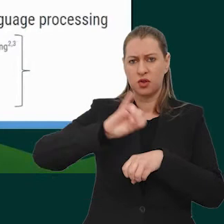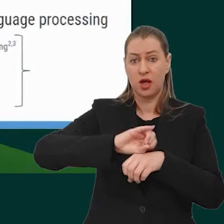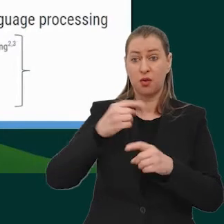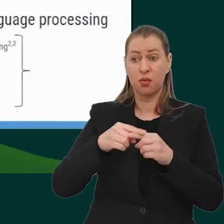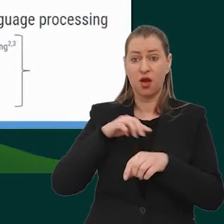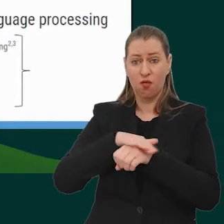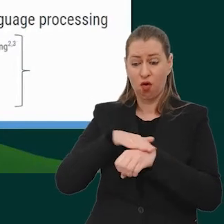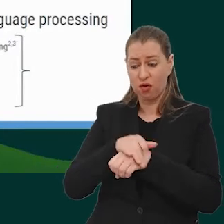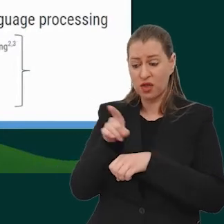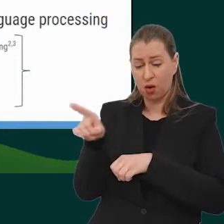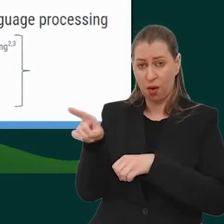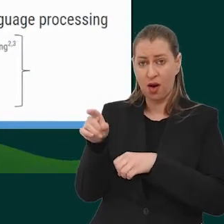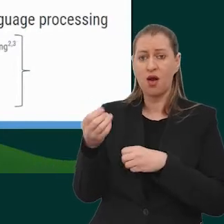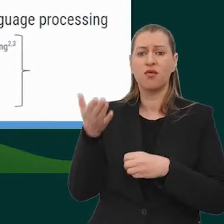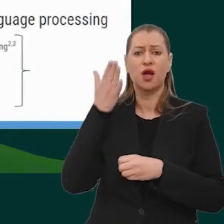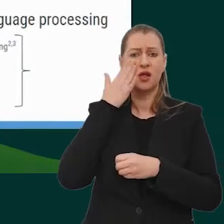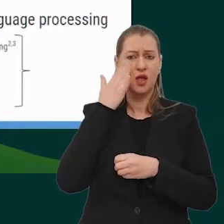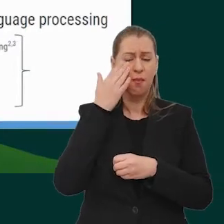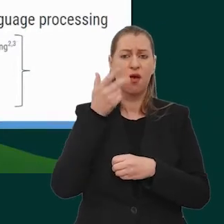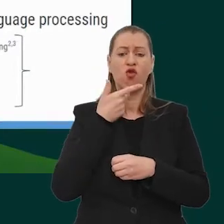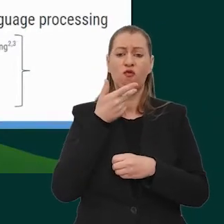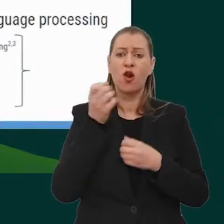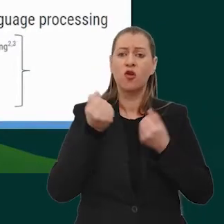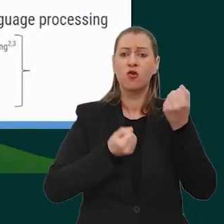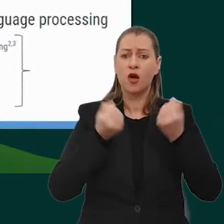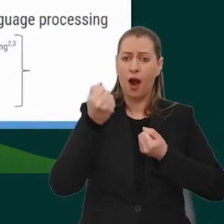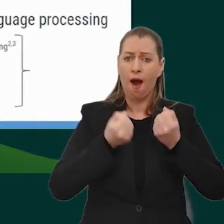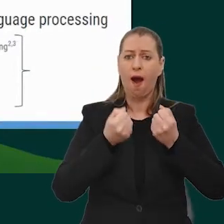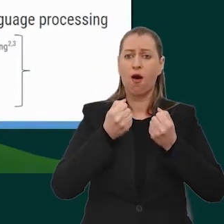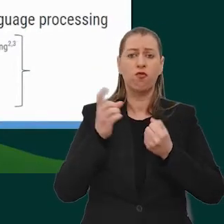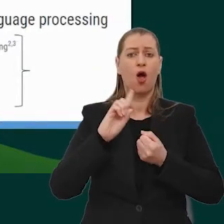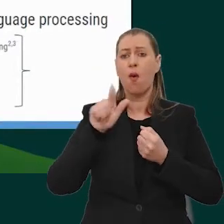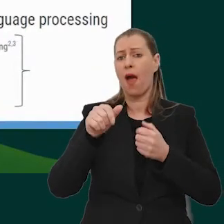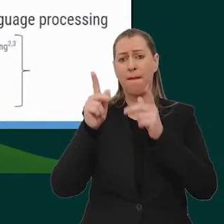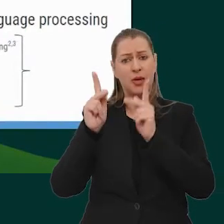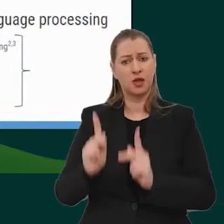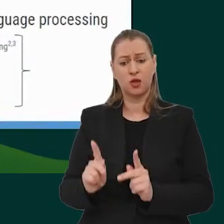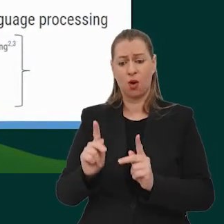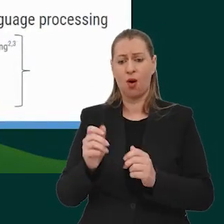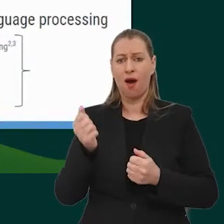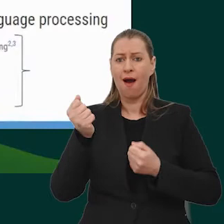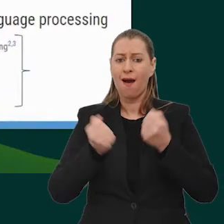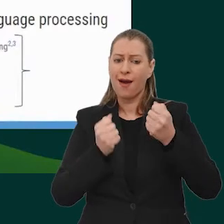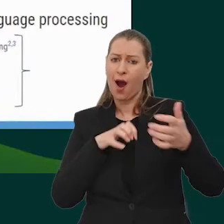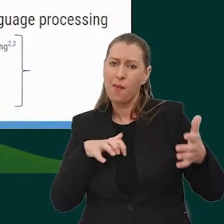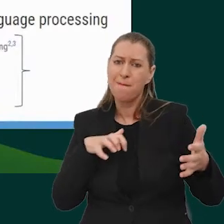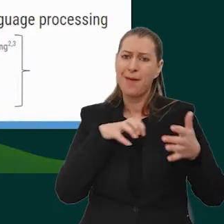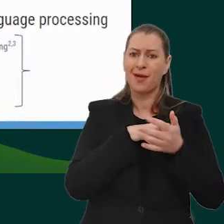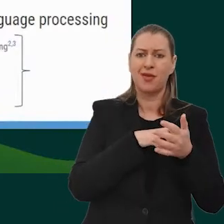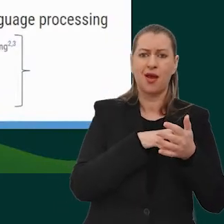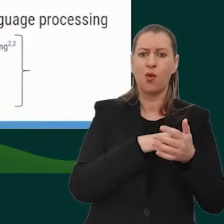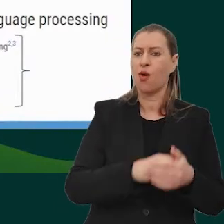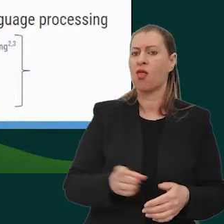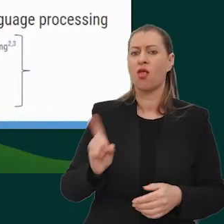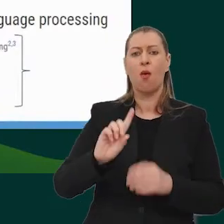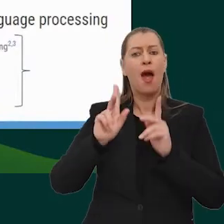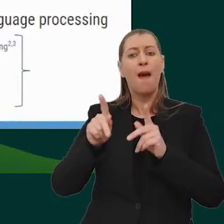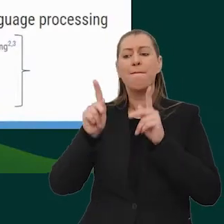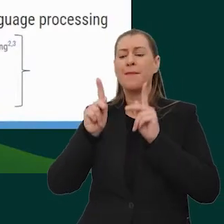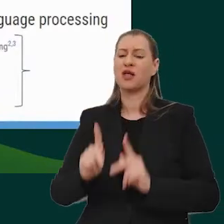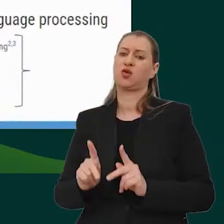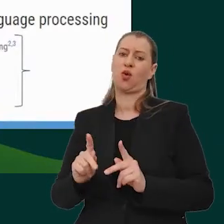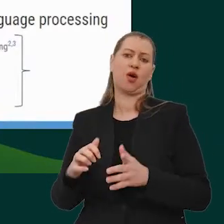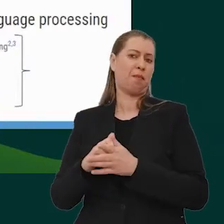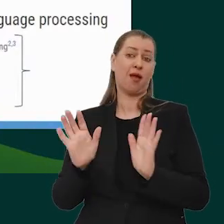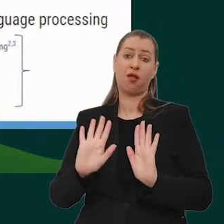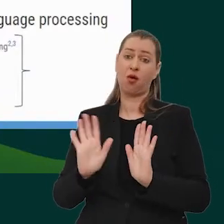ele, ele tem que saber que eu estou falando sobre um carro, e um carro não é uma pessoa, então se eu disser que um carro bateu, não foi uma pessoa que bateu, né? Então eu tenho